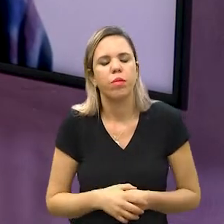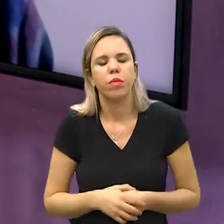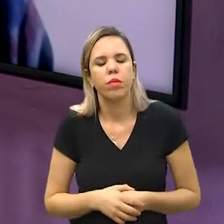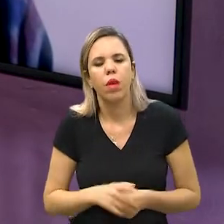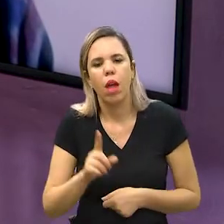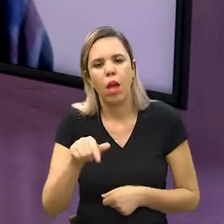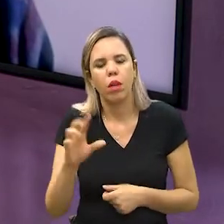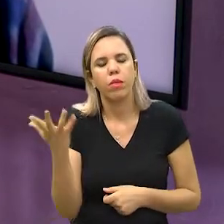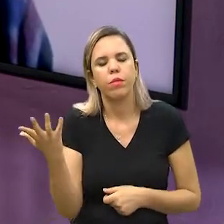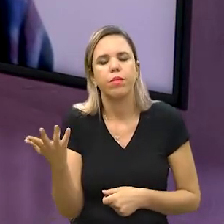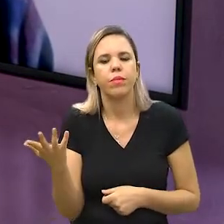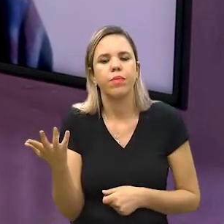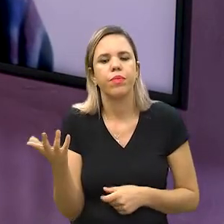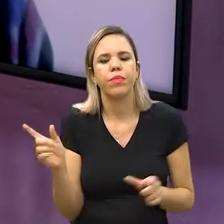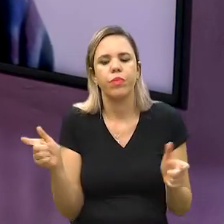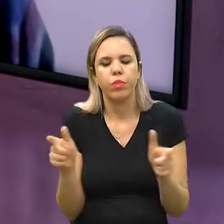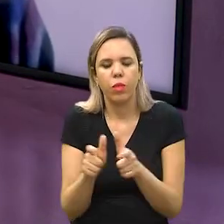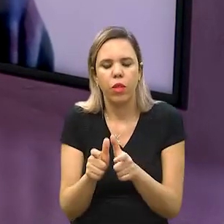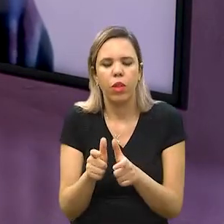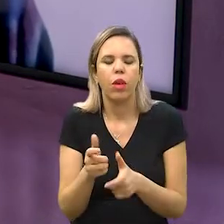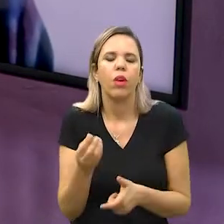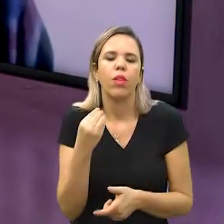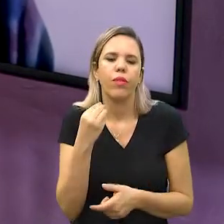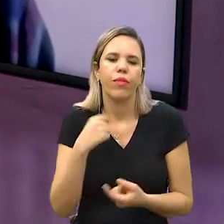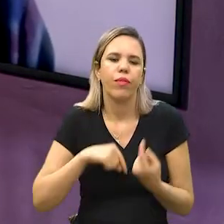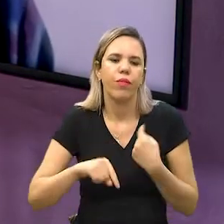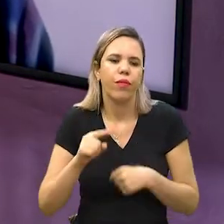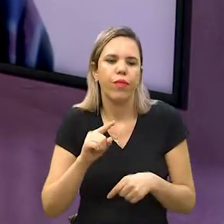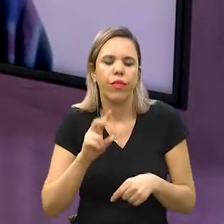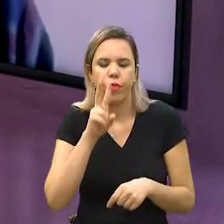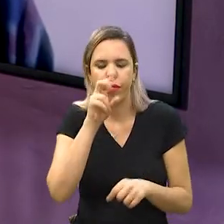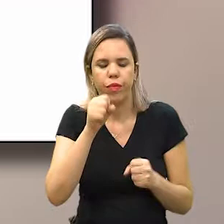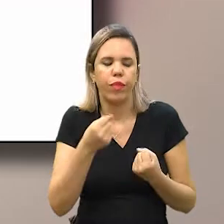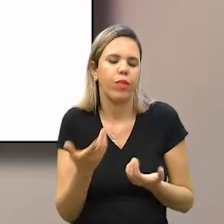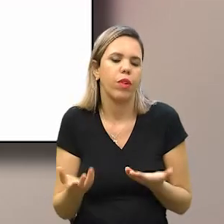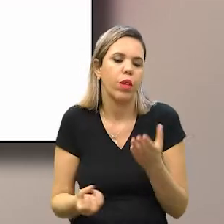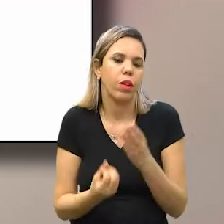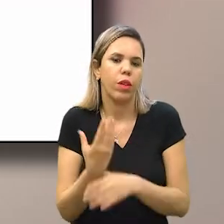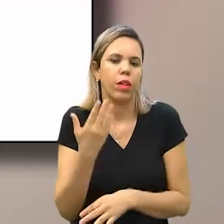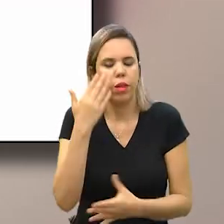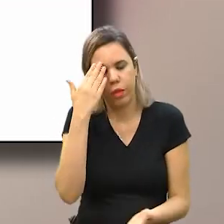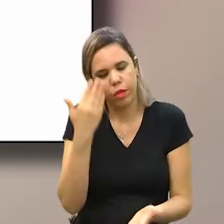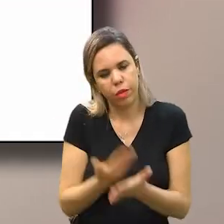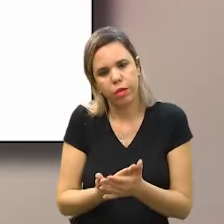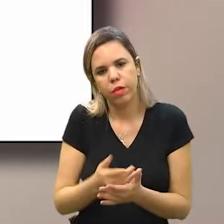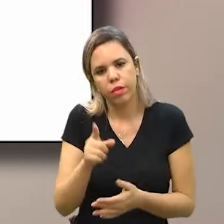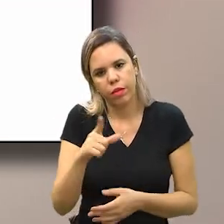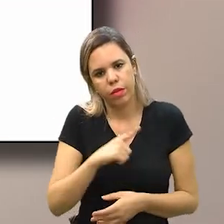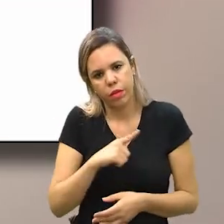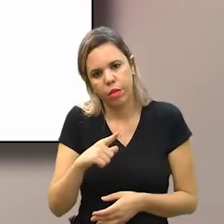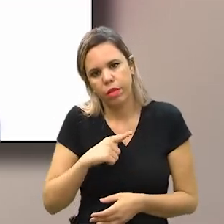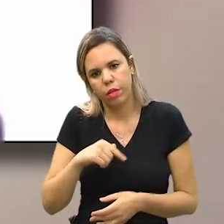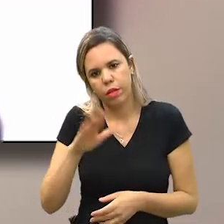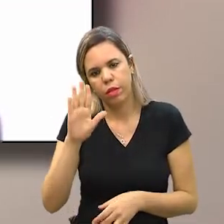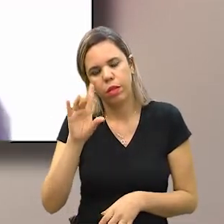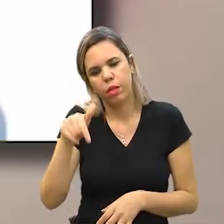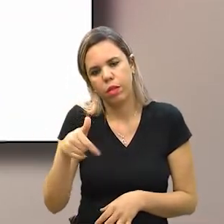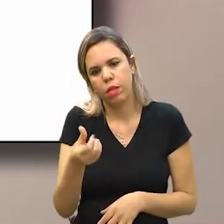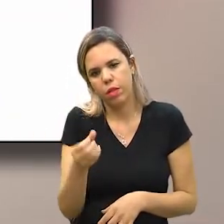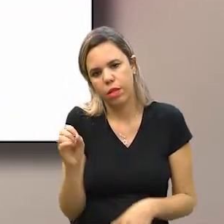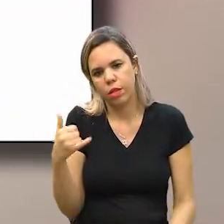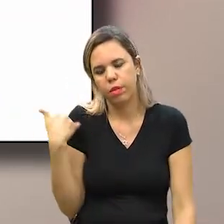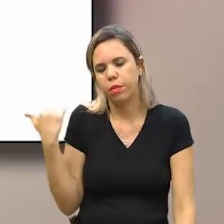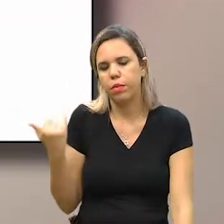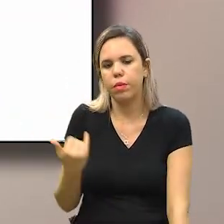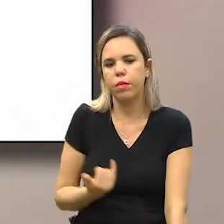sintomas. É assim que acontece? Baixou a imunidade, pode vir? Tanto que se acredita que você tem mais depois